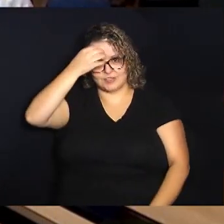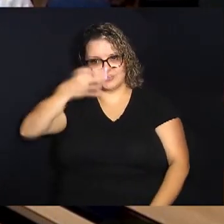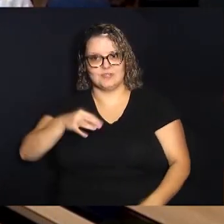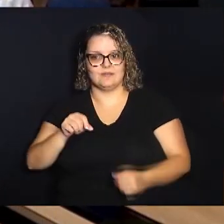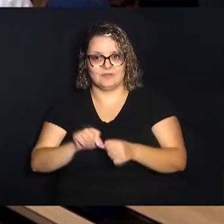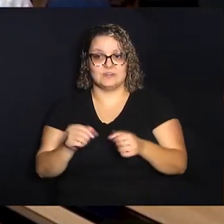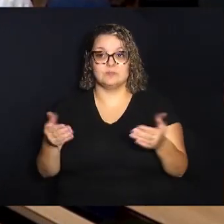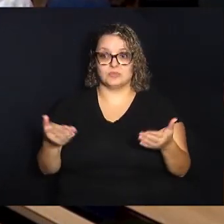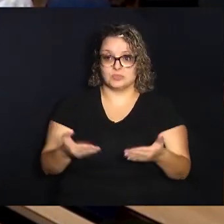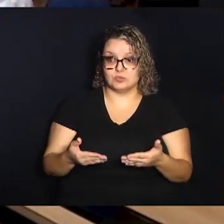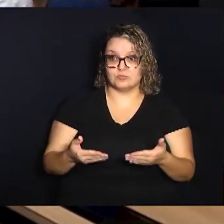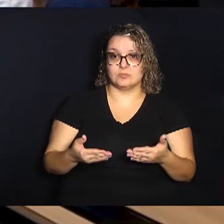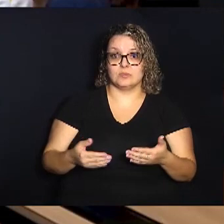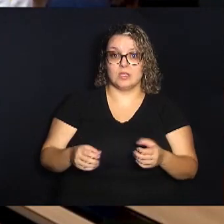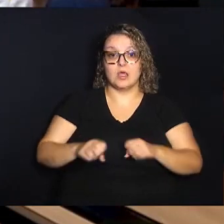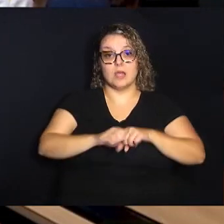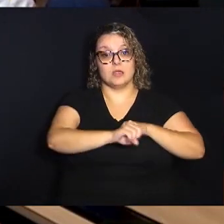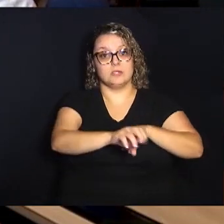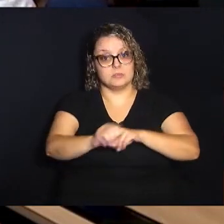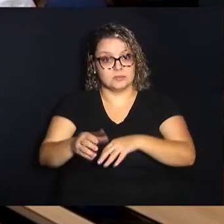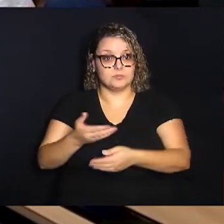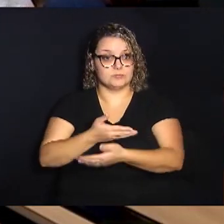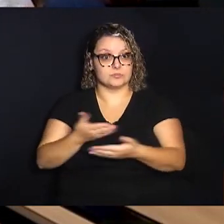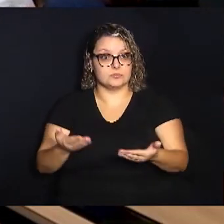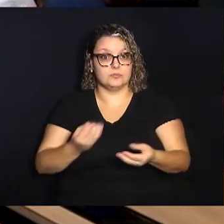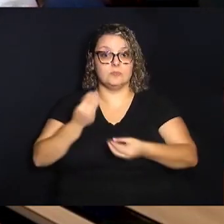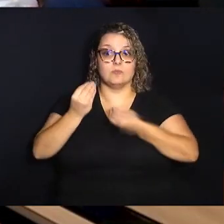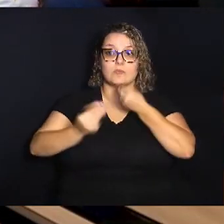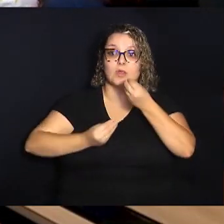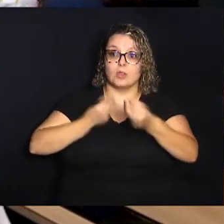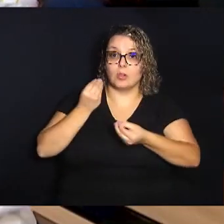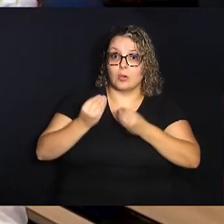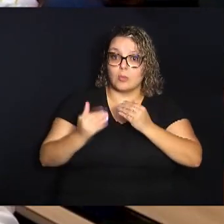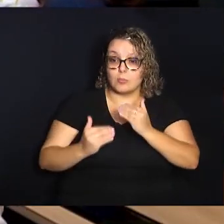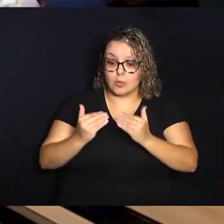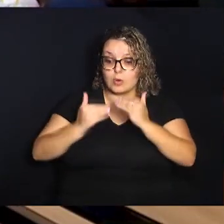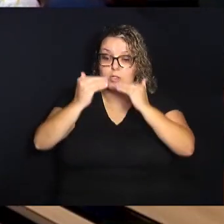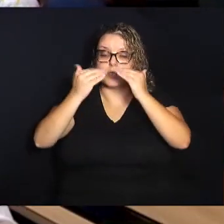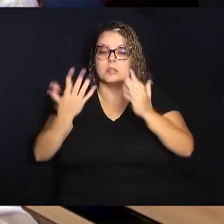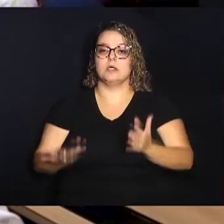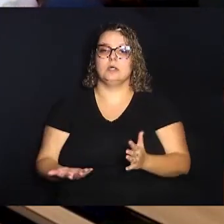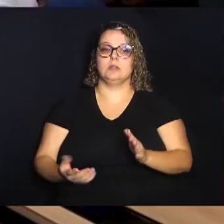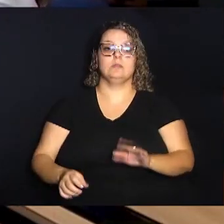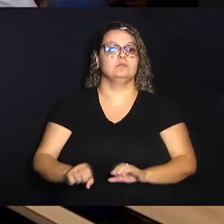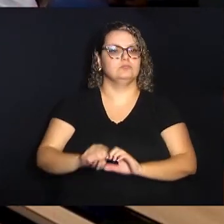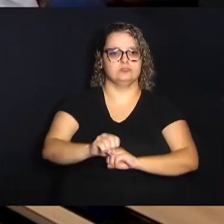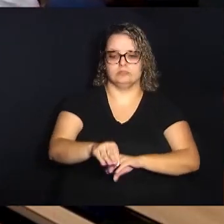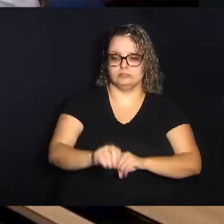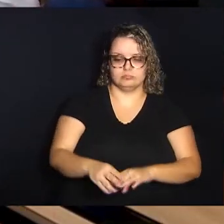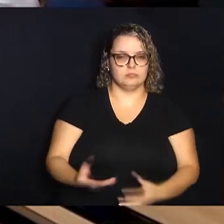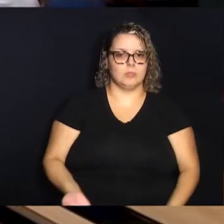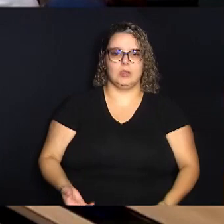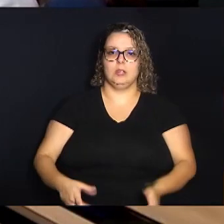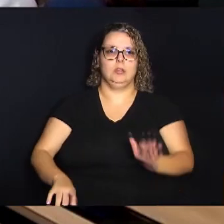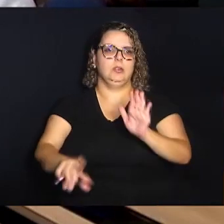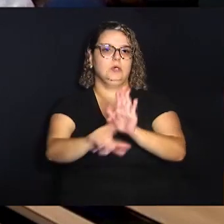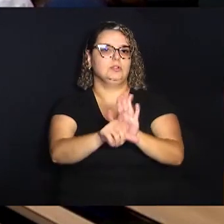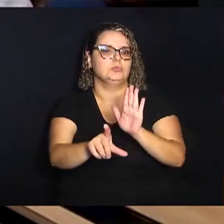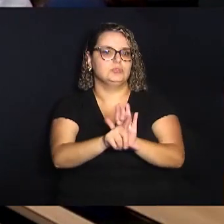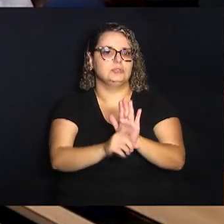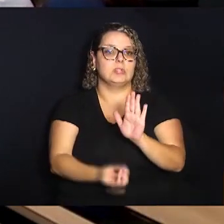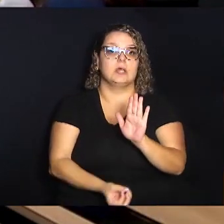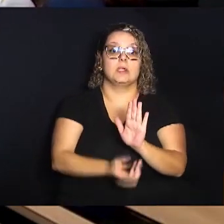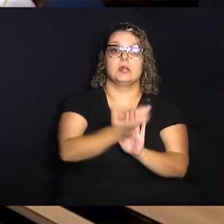hoje, passando para eles de como a gente constrói uma lei, desde a redação do projeto